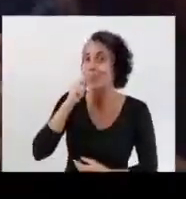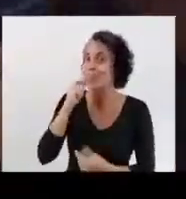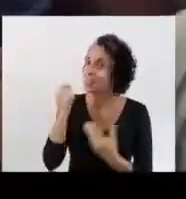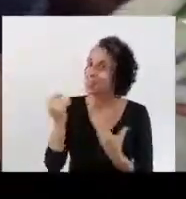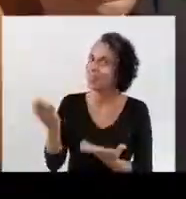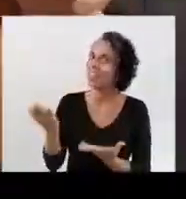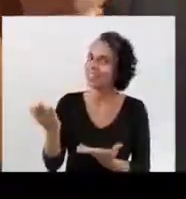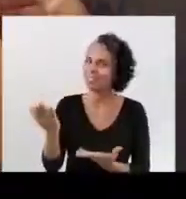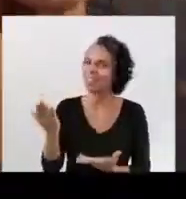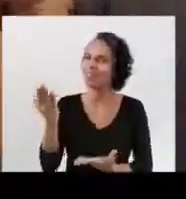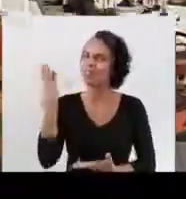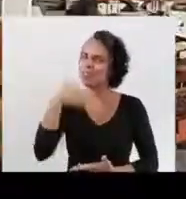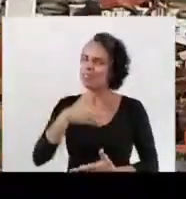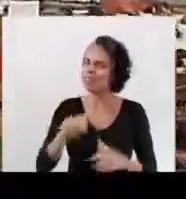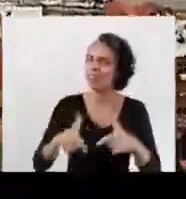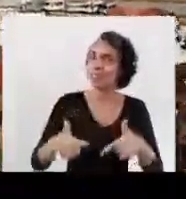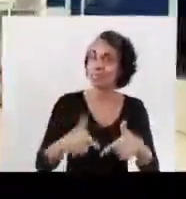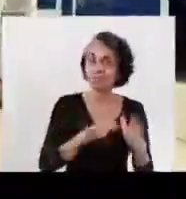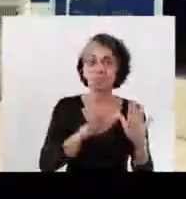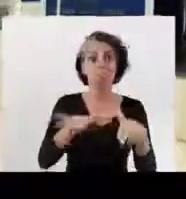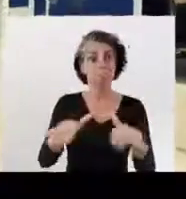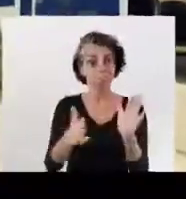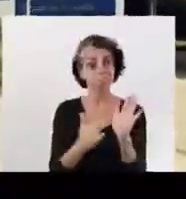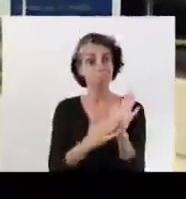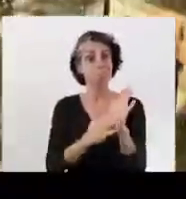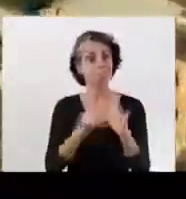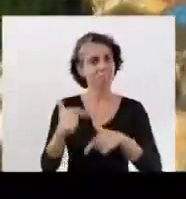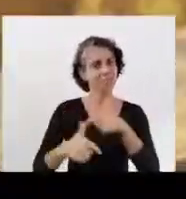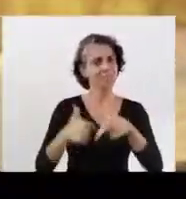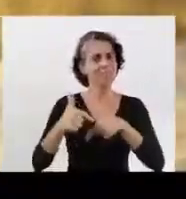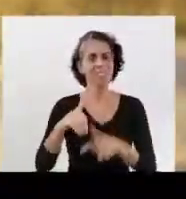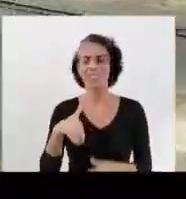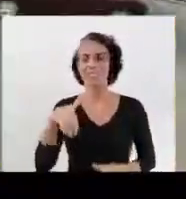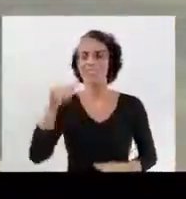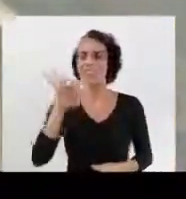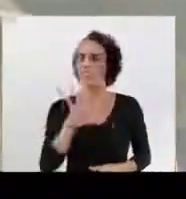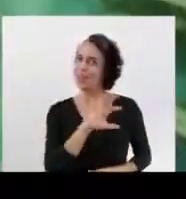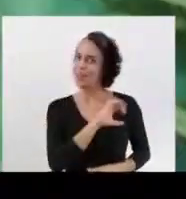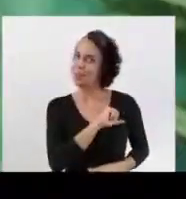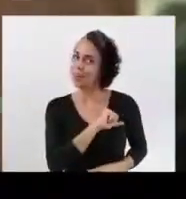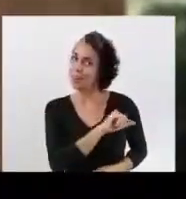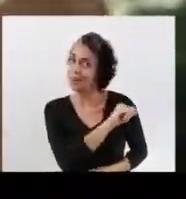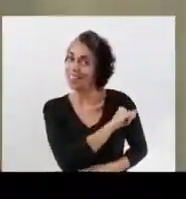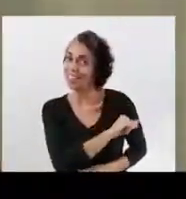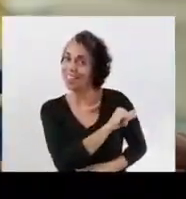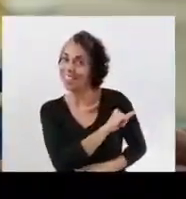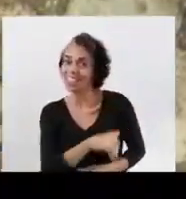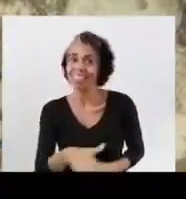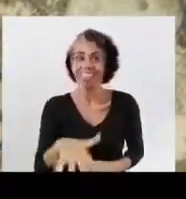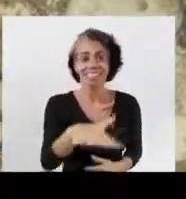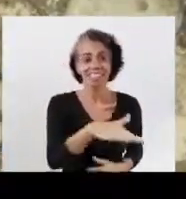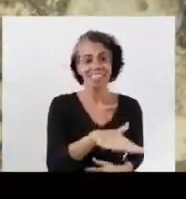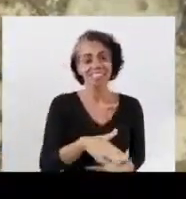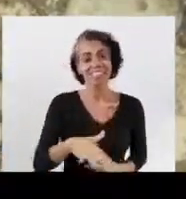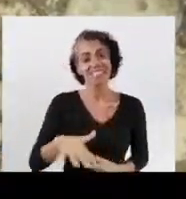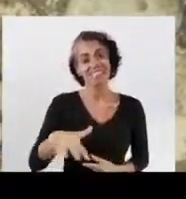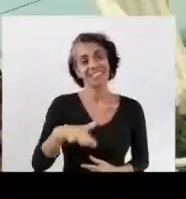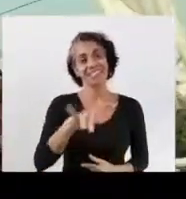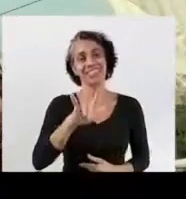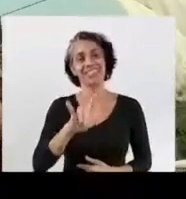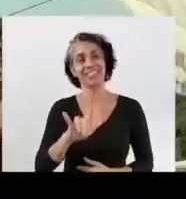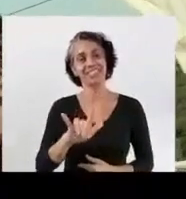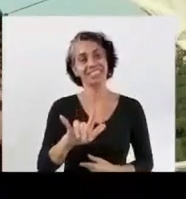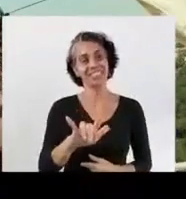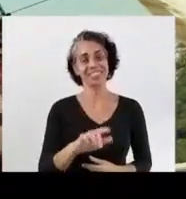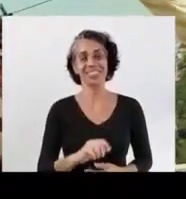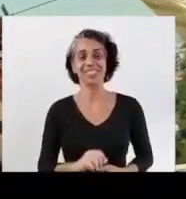Vem com Eduardo Paes, já provou o que faz, todo mundo viu. É mais que trabalho, é amor ao